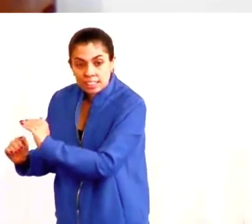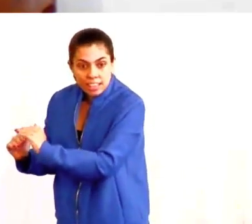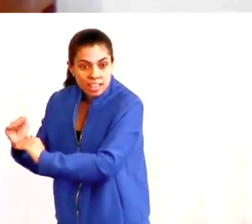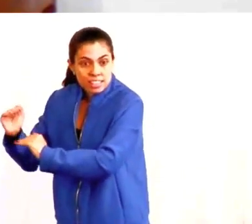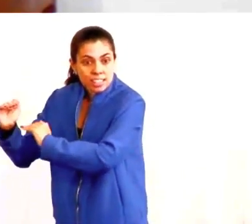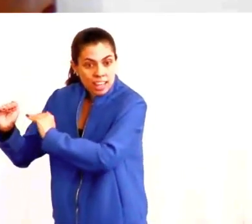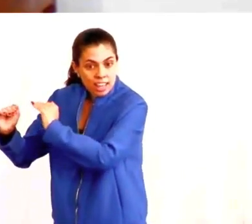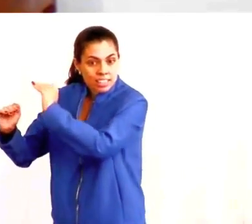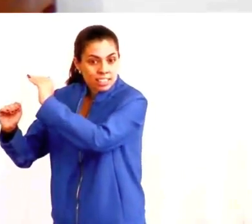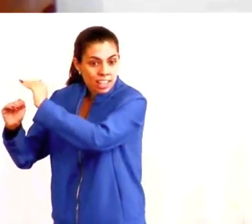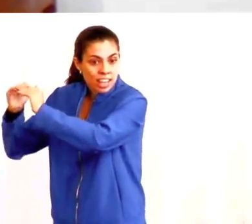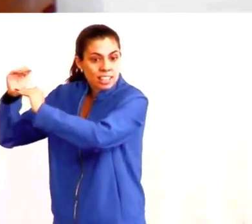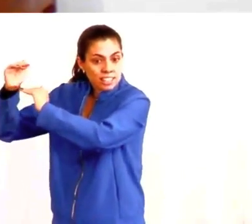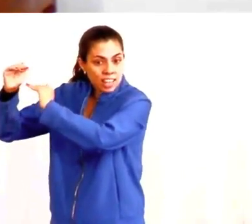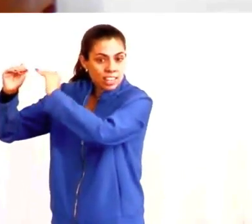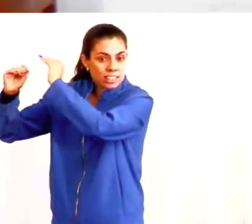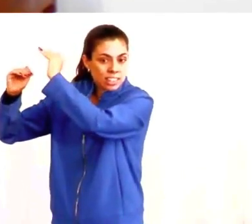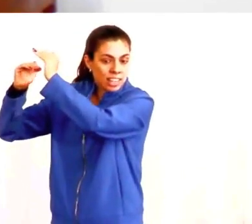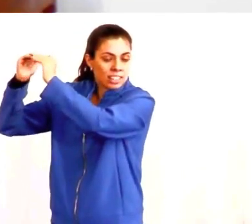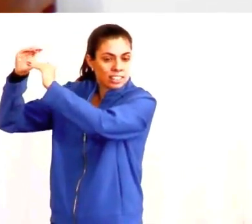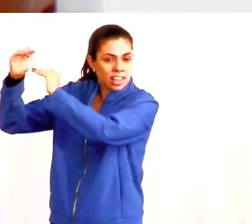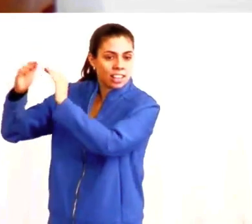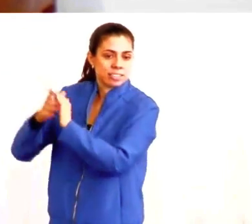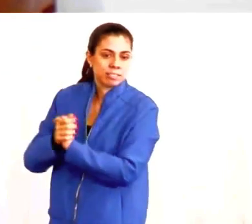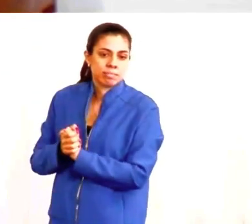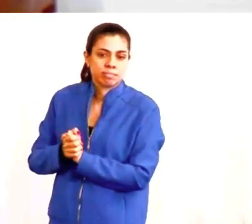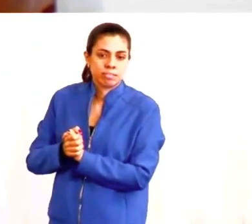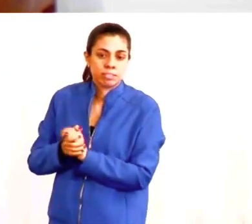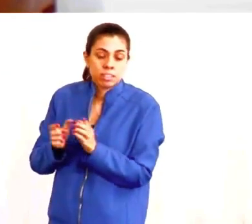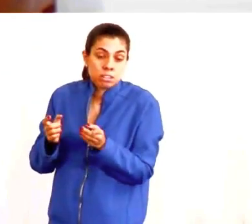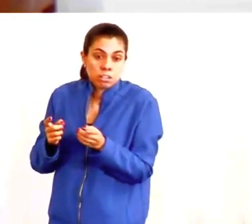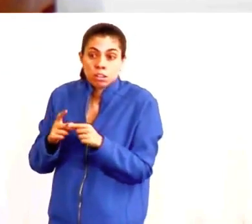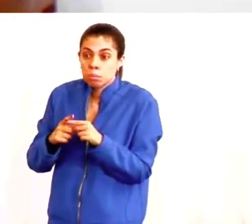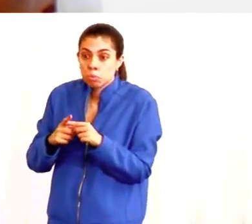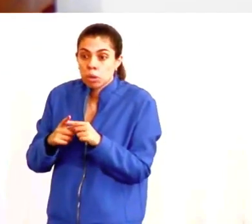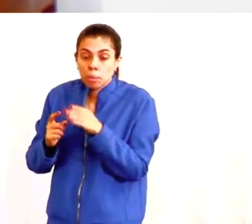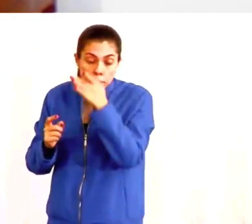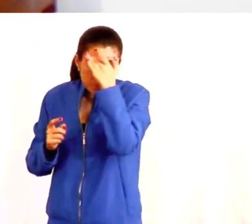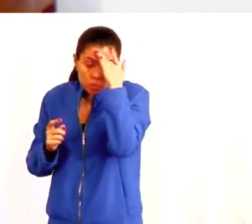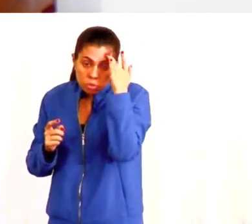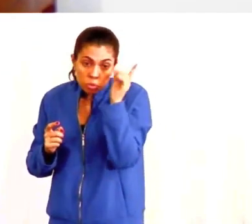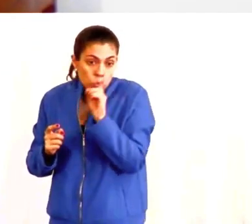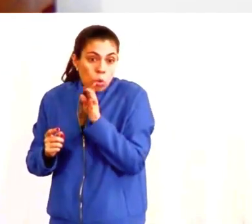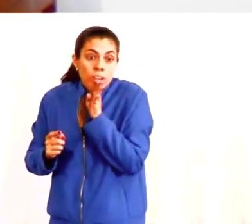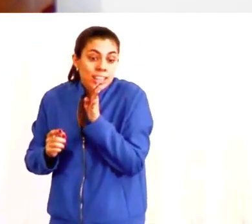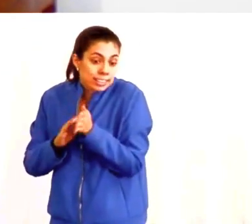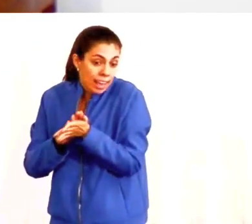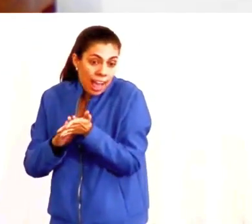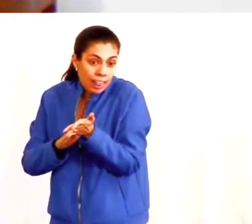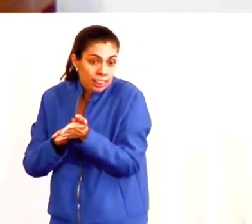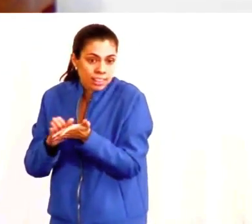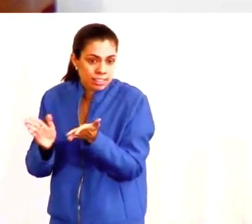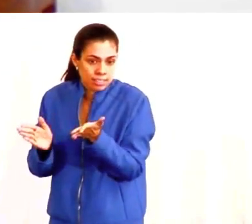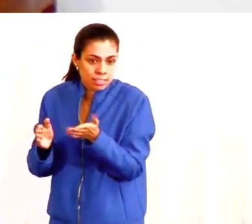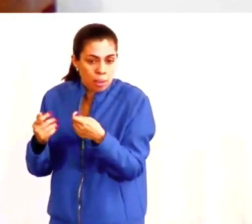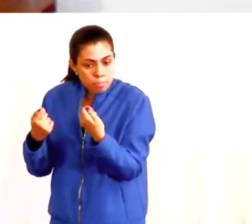tentativa de encher o seu coração, de ser pleno, fazendo tentativas inusitadas, absurdas muitas vezes